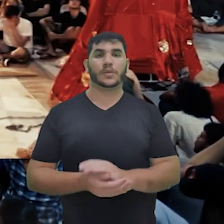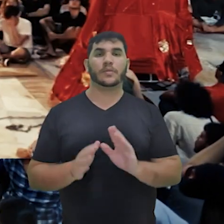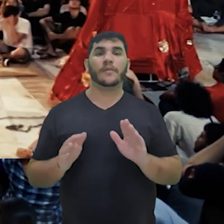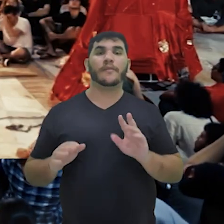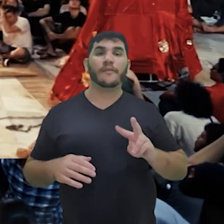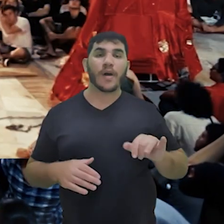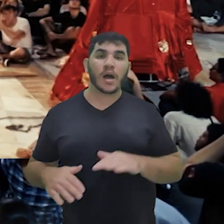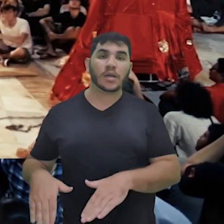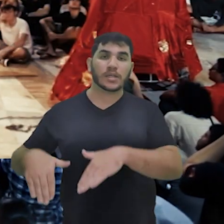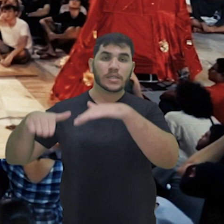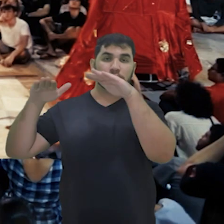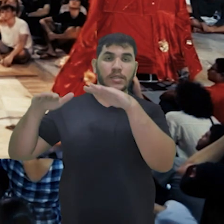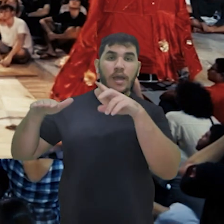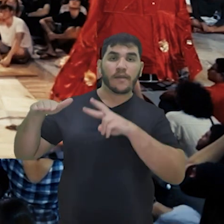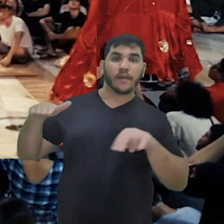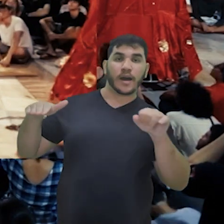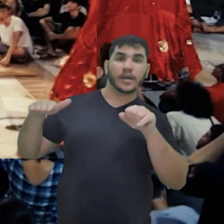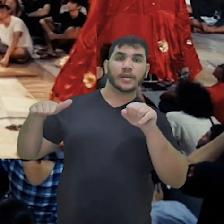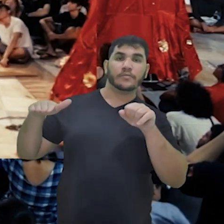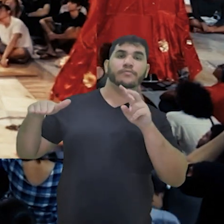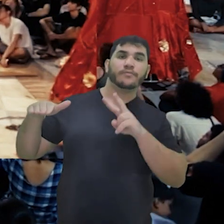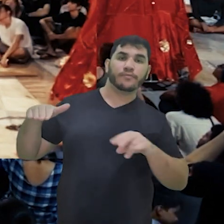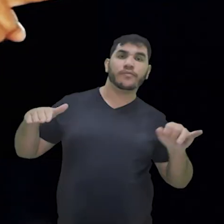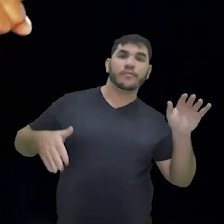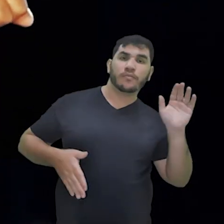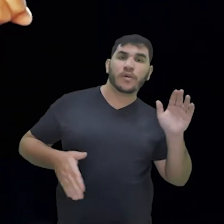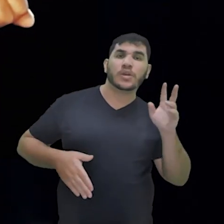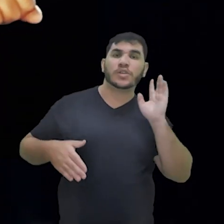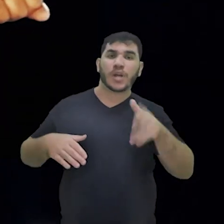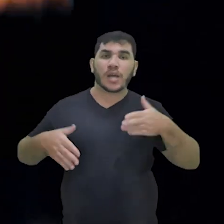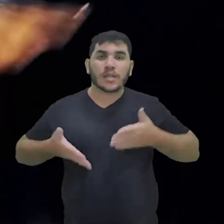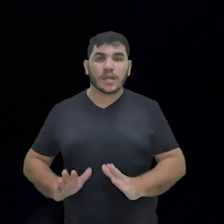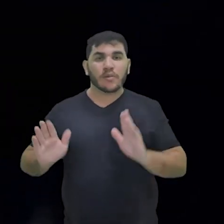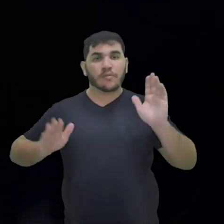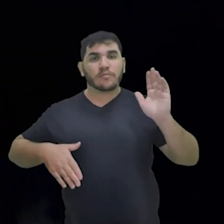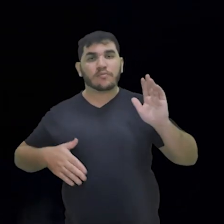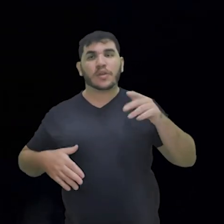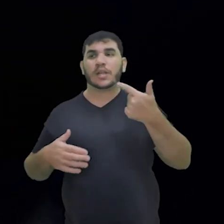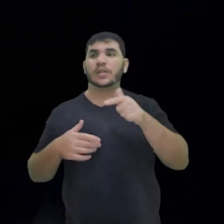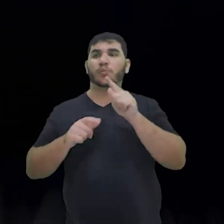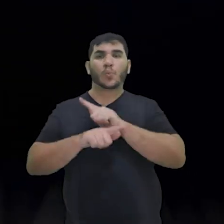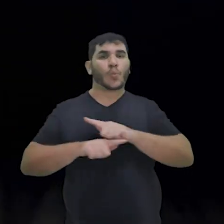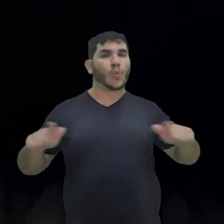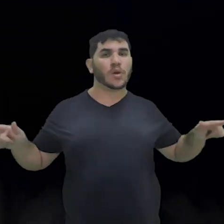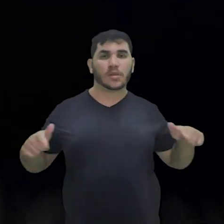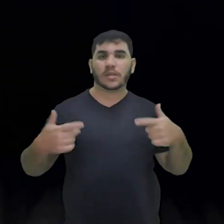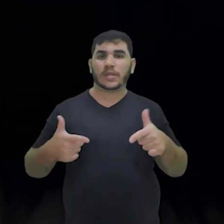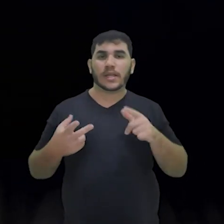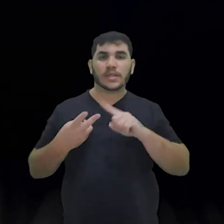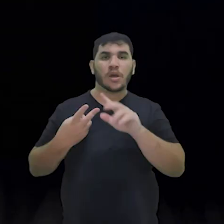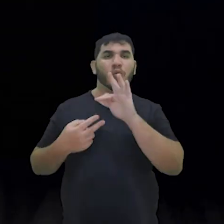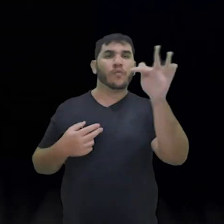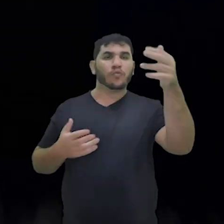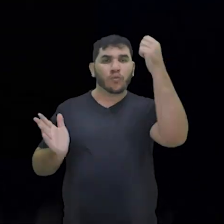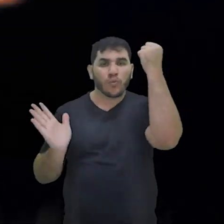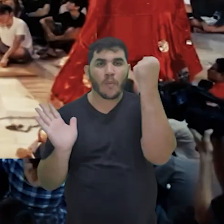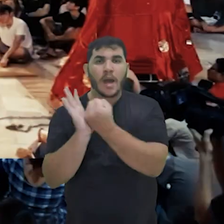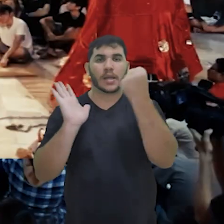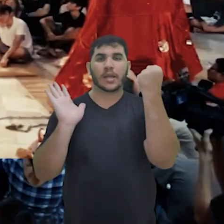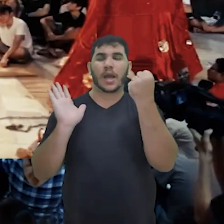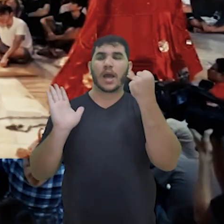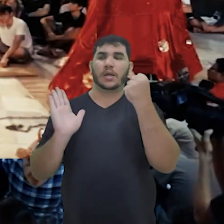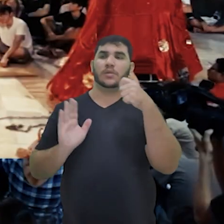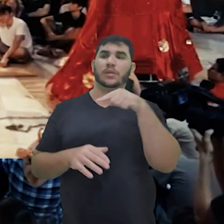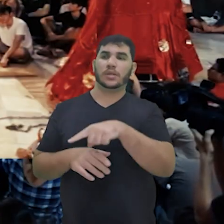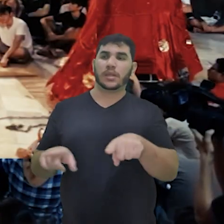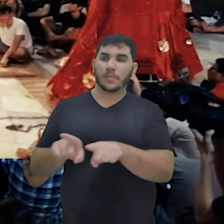Vai crescer, se virar, revirar, vai virar marginal. Já nasceu marginal, já nasceu sem nada, cara. Já nasceu com o futuro definido,